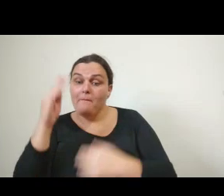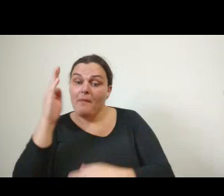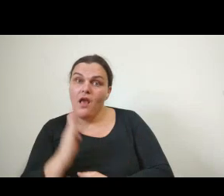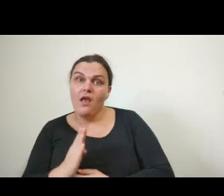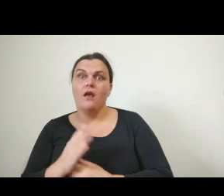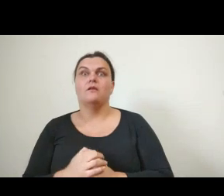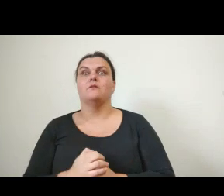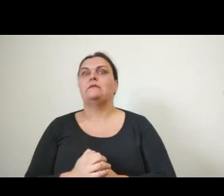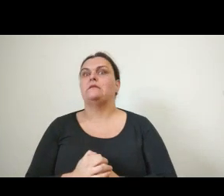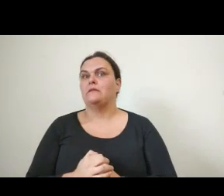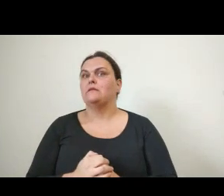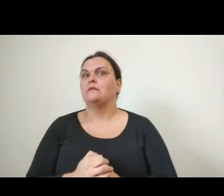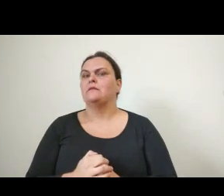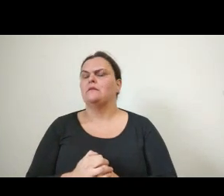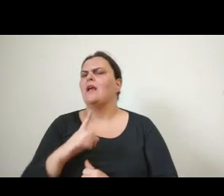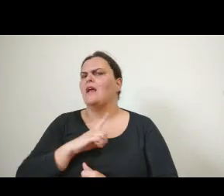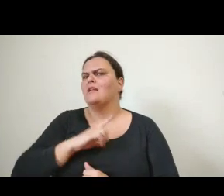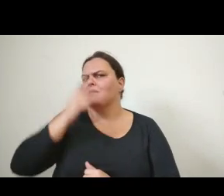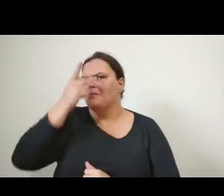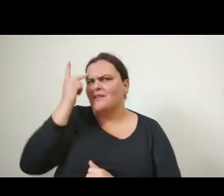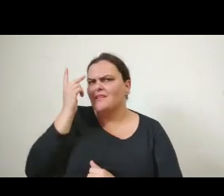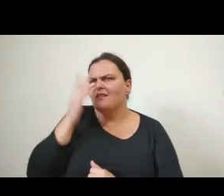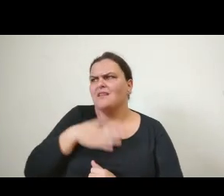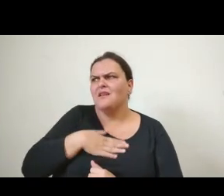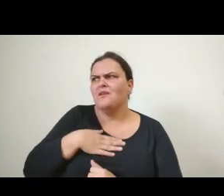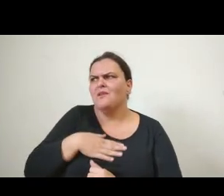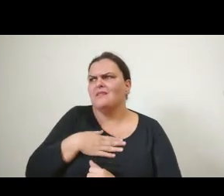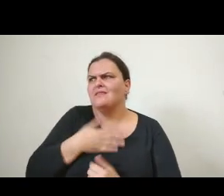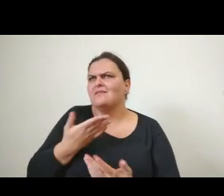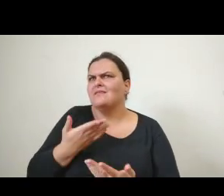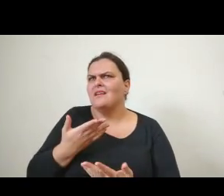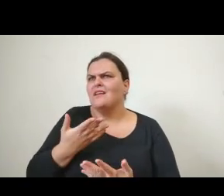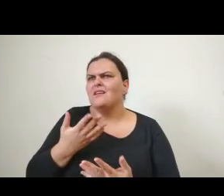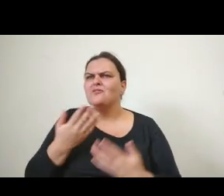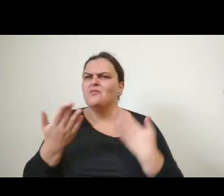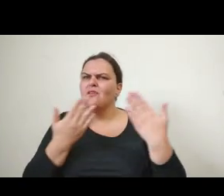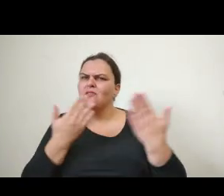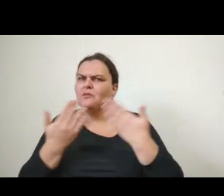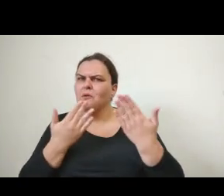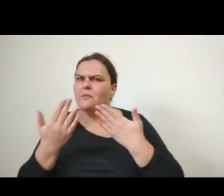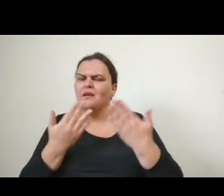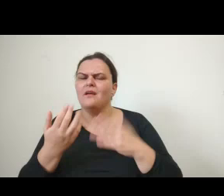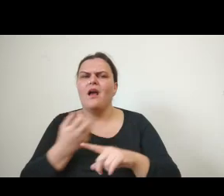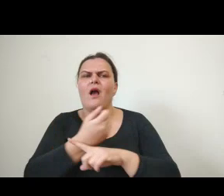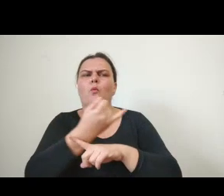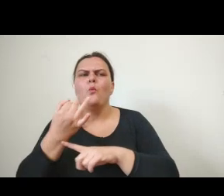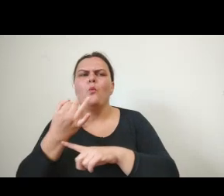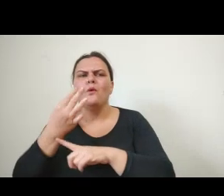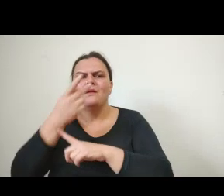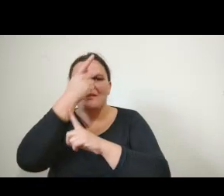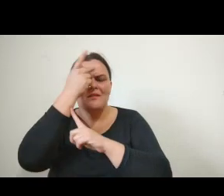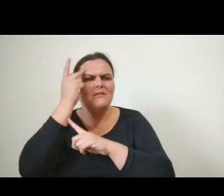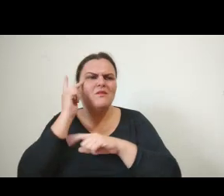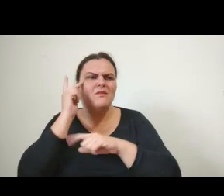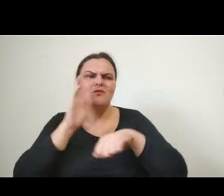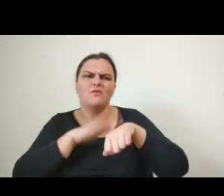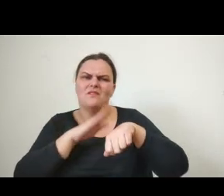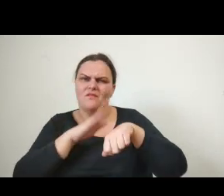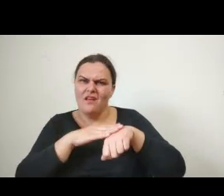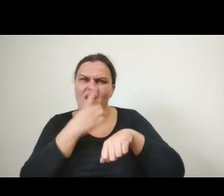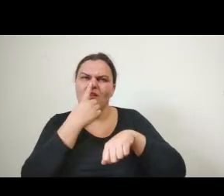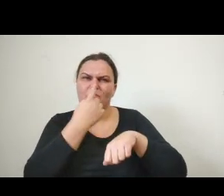Tem pessoas que gostam de fazer um cálculo, né, de emissão de CO2 per capita, né, CO2 por habitante. Nesse